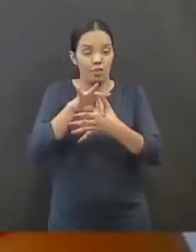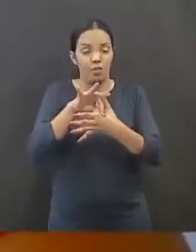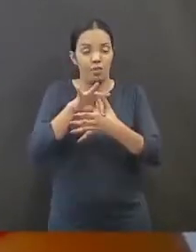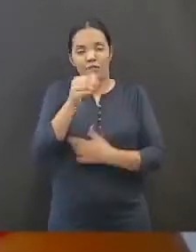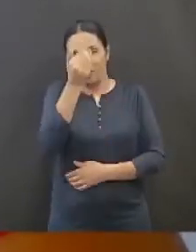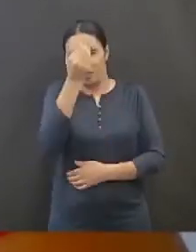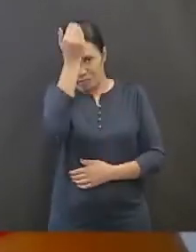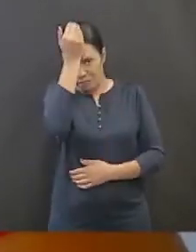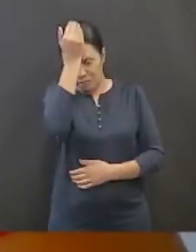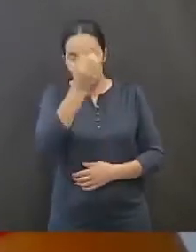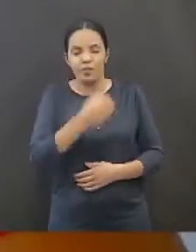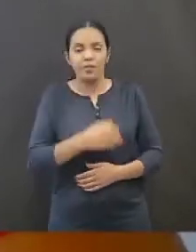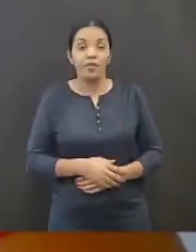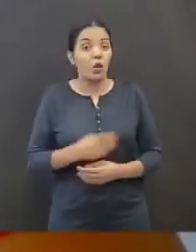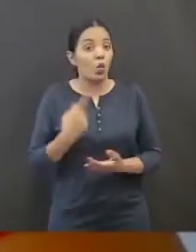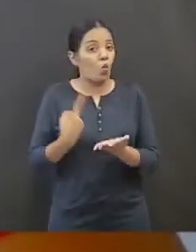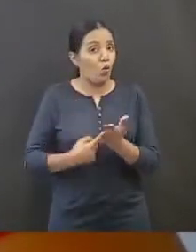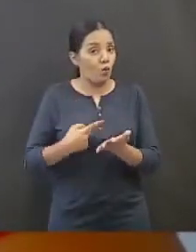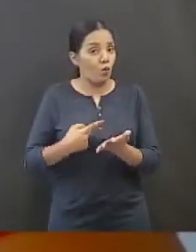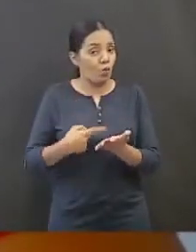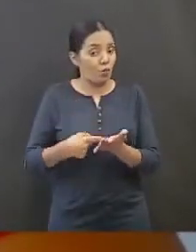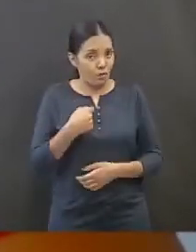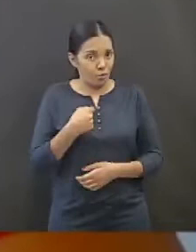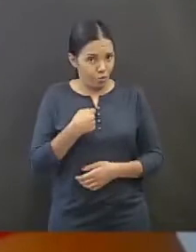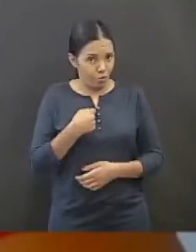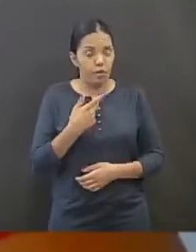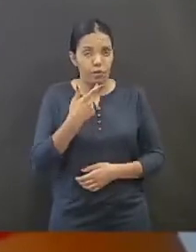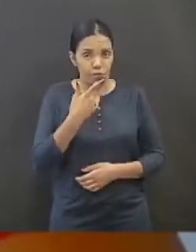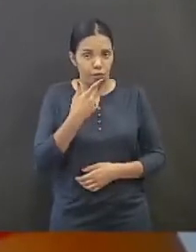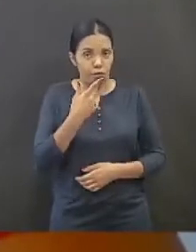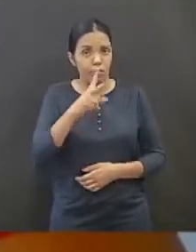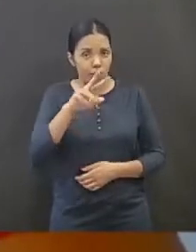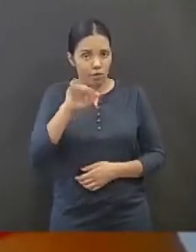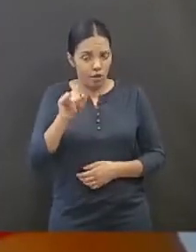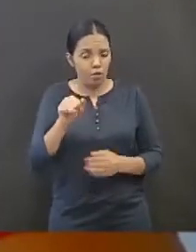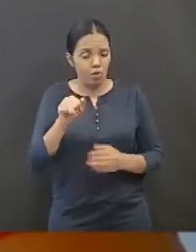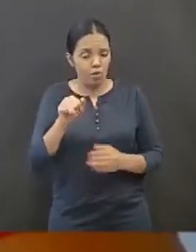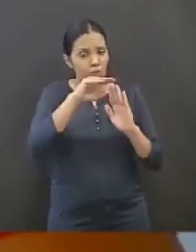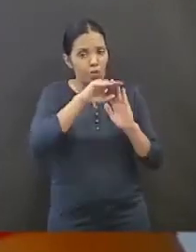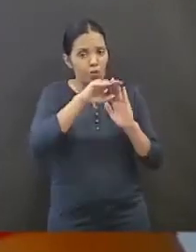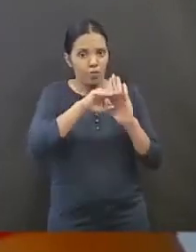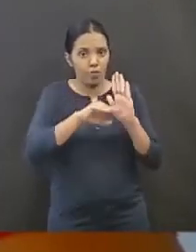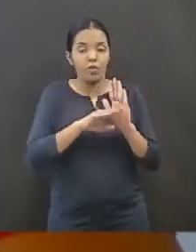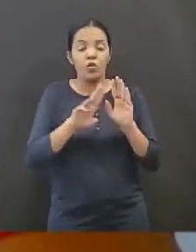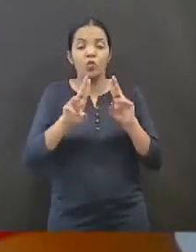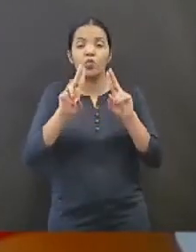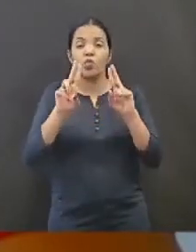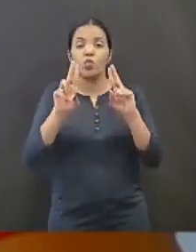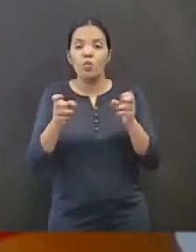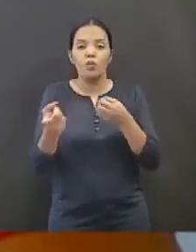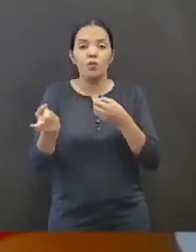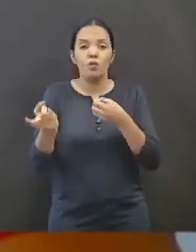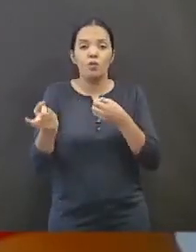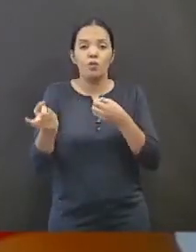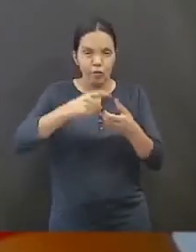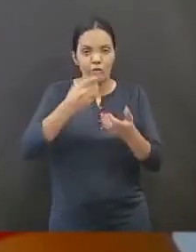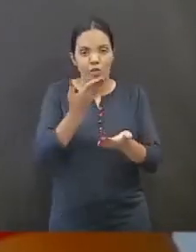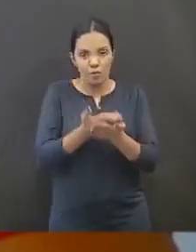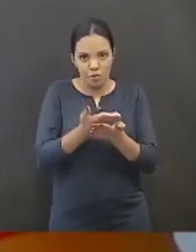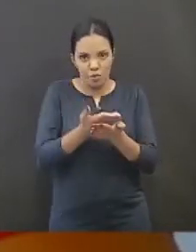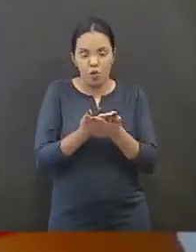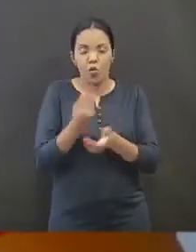se comprometeu comigo de colocar em pauta o projeto sobre o retorno às aulas, sobre um protocolo de